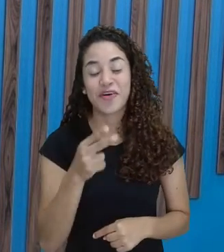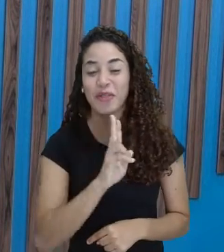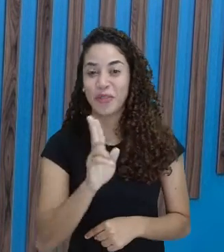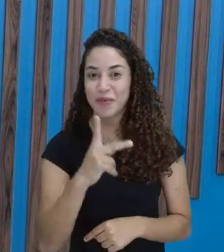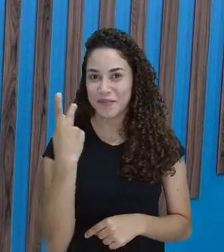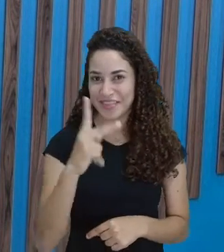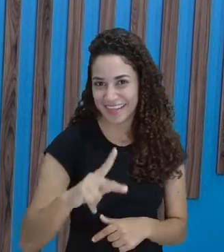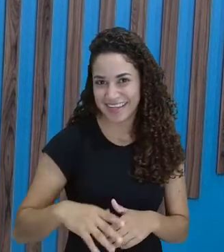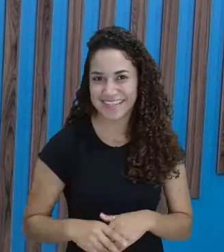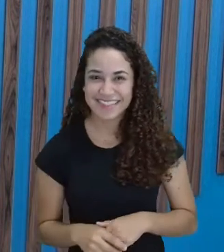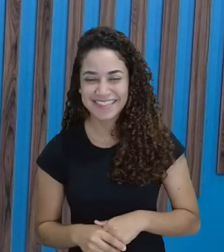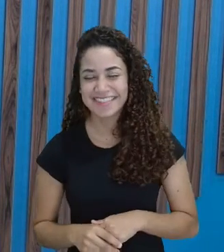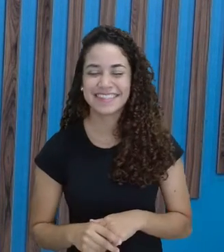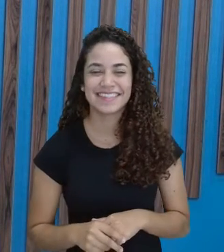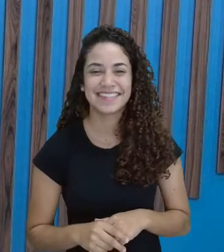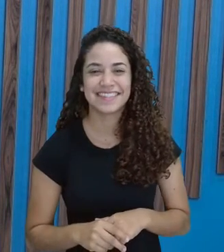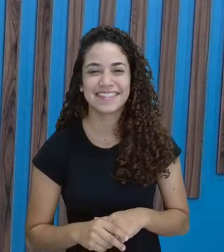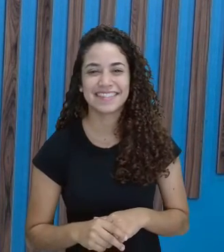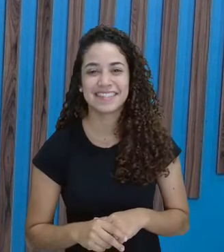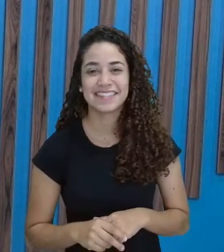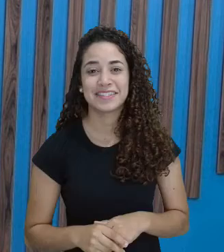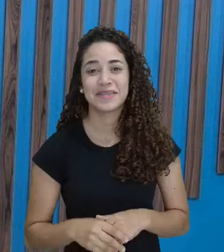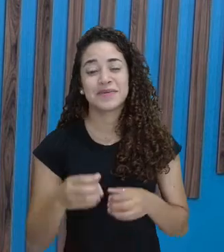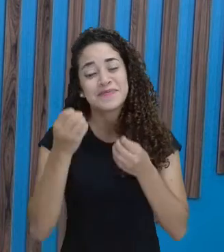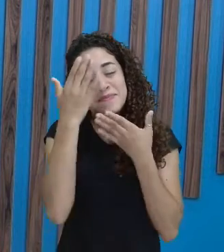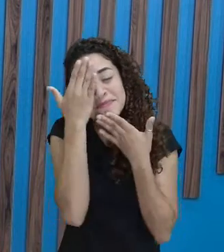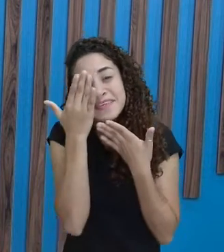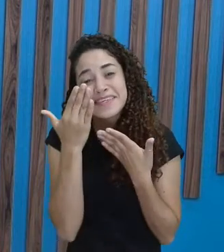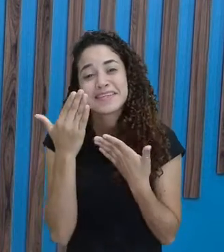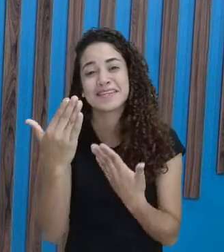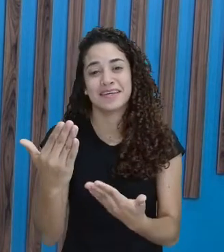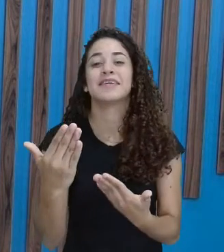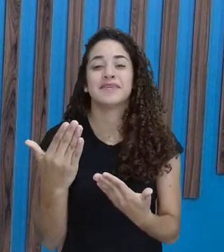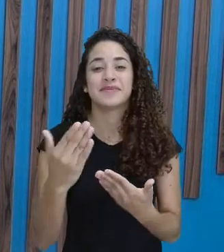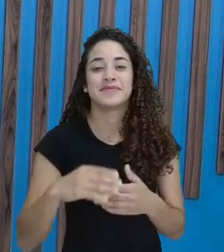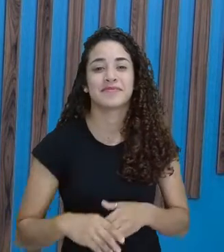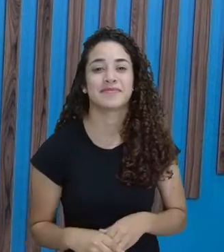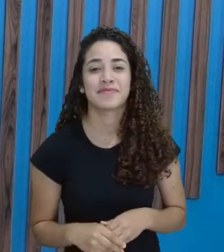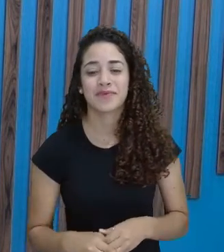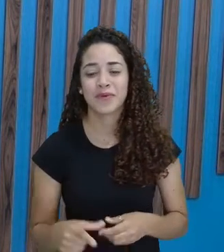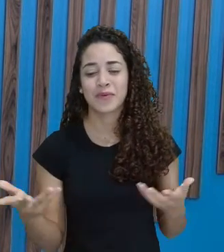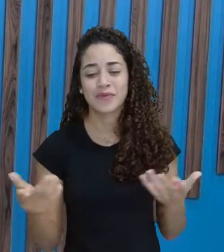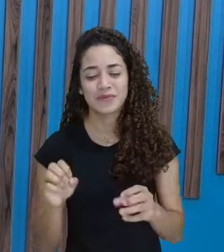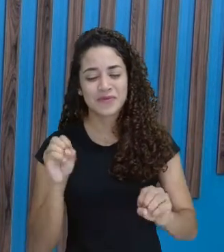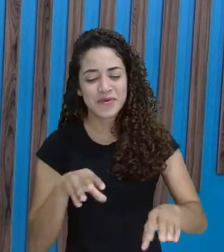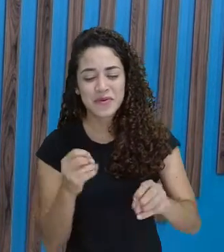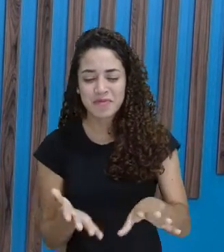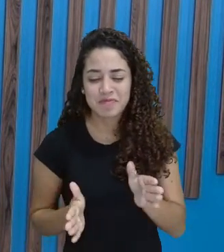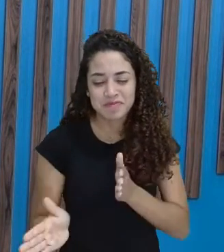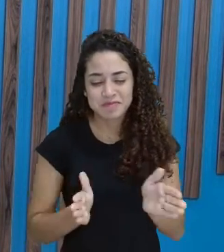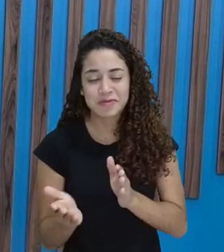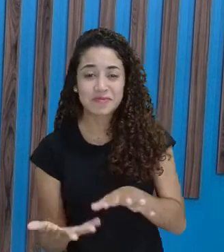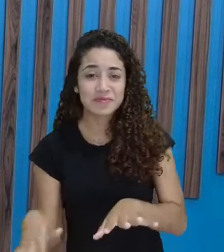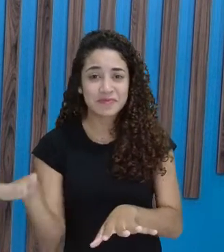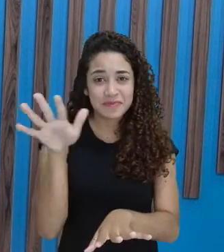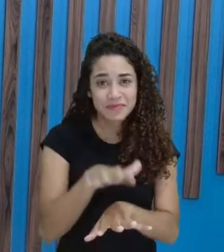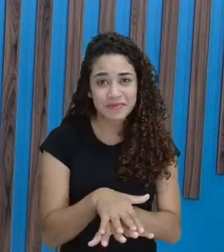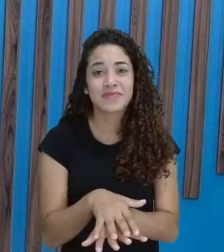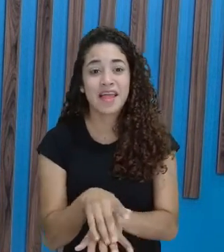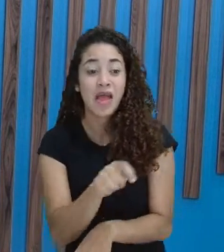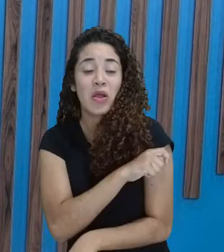Daqui a pouquinho. Muito obrigada por tornar nossas aulas bem acessíveis aos nossos